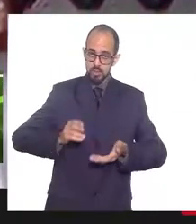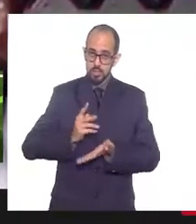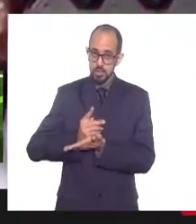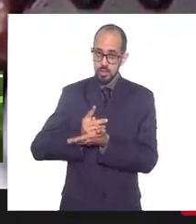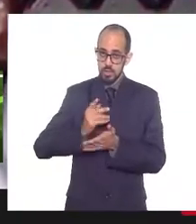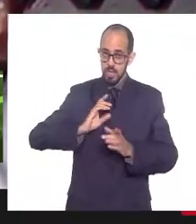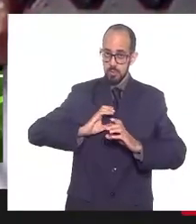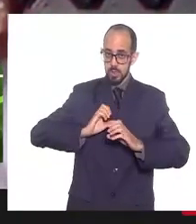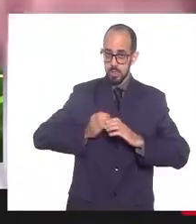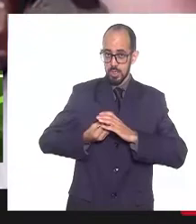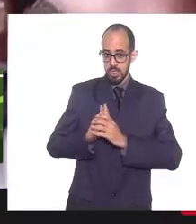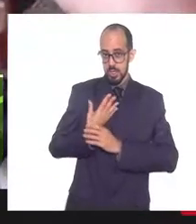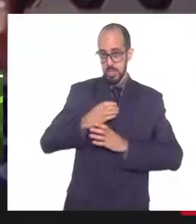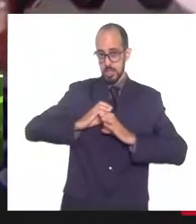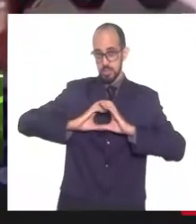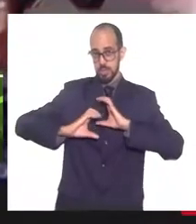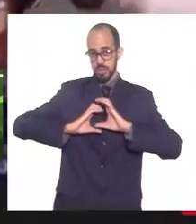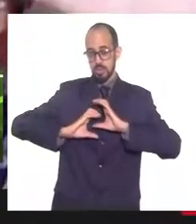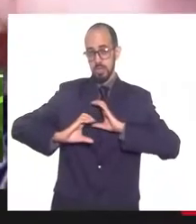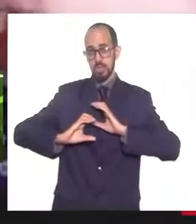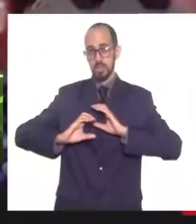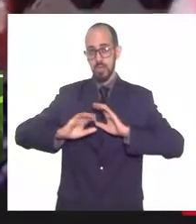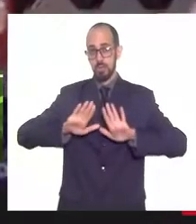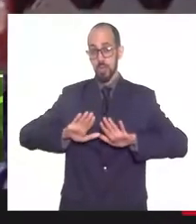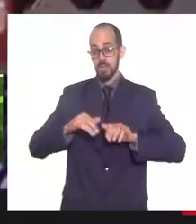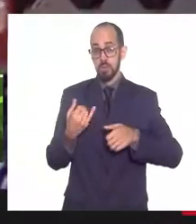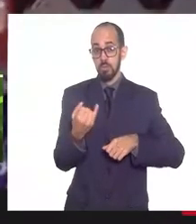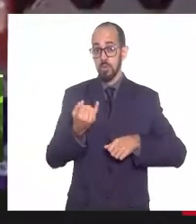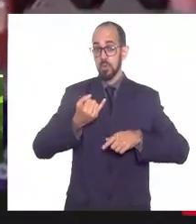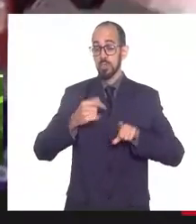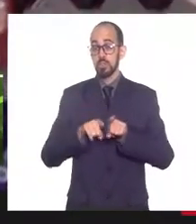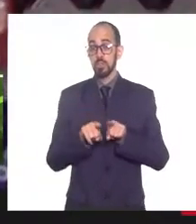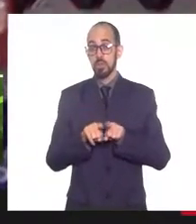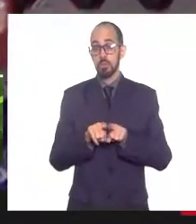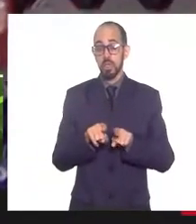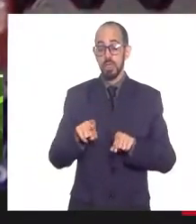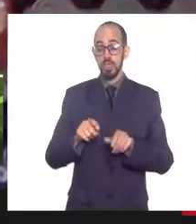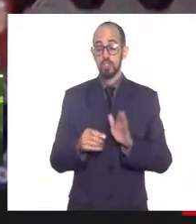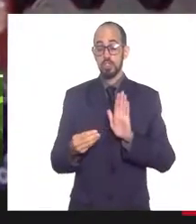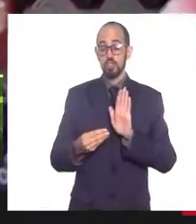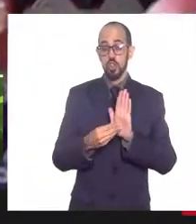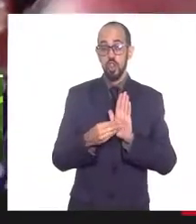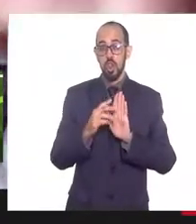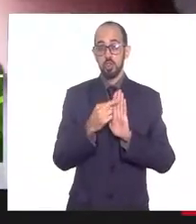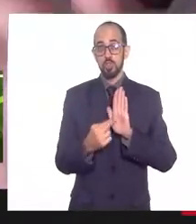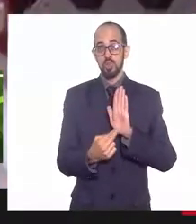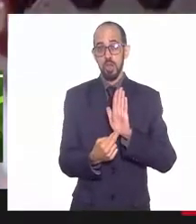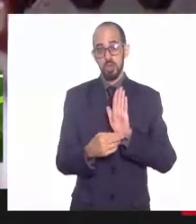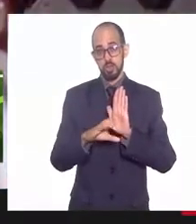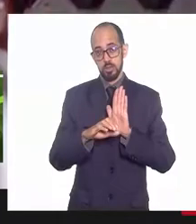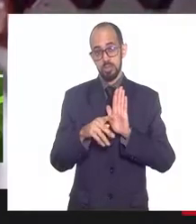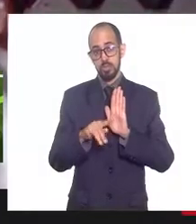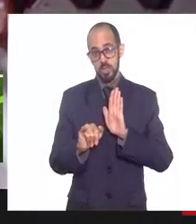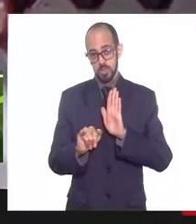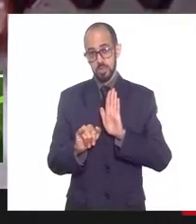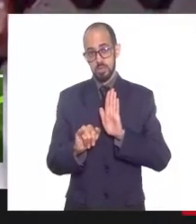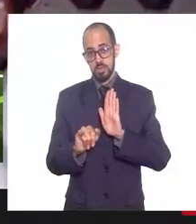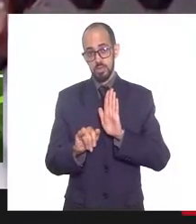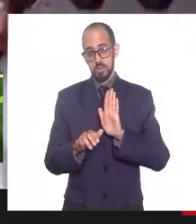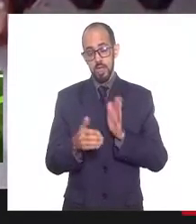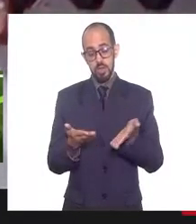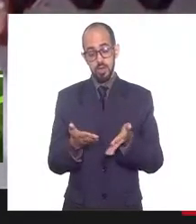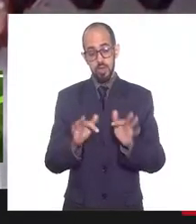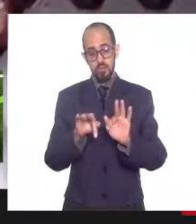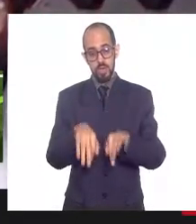Mas é preciso que a gente faça uma ressalva nesse sentido no relatório da CPI, né? Então, eu já finalizo aqui a